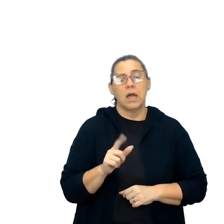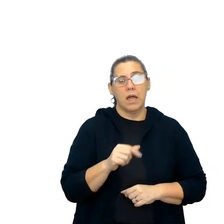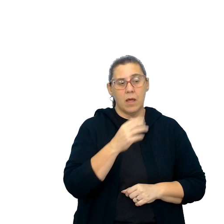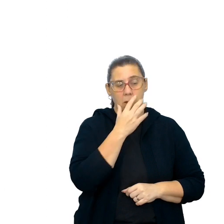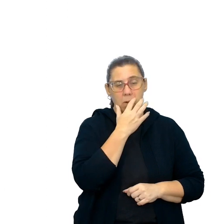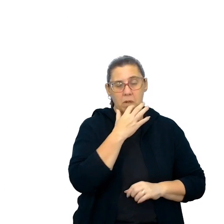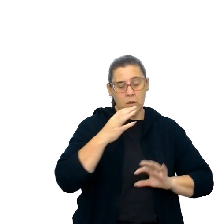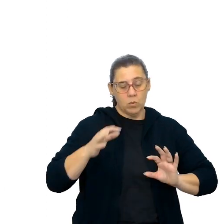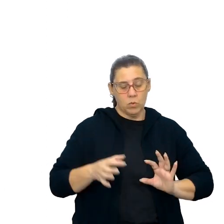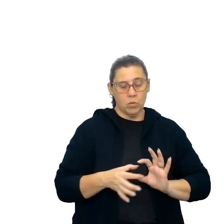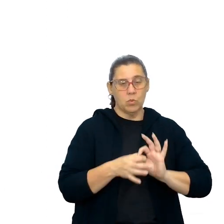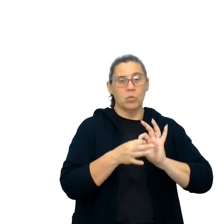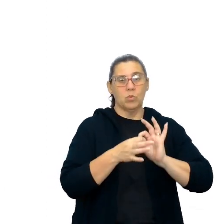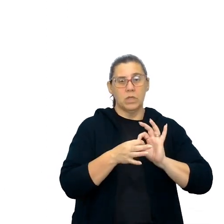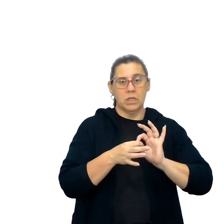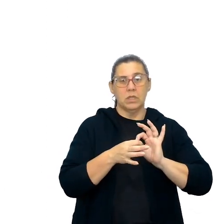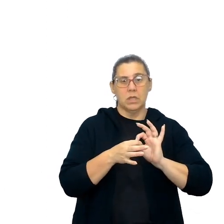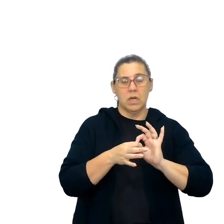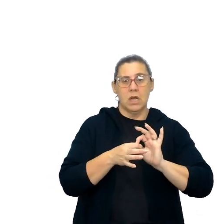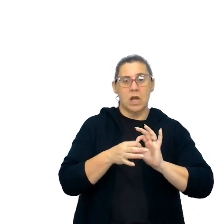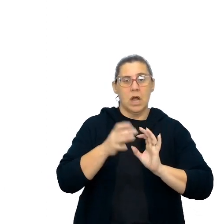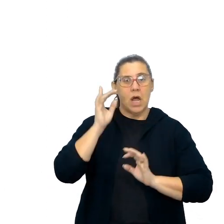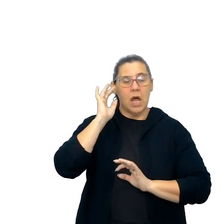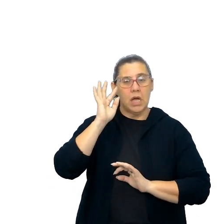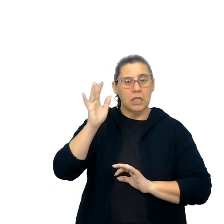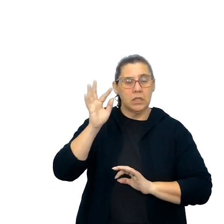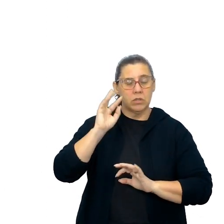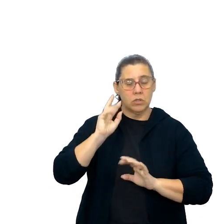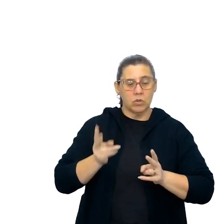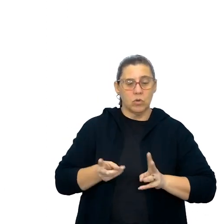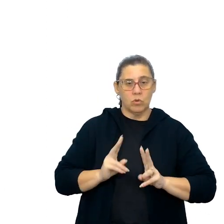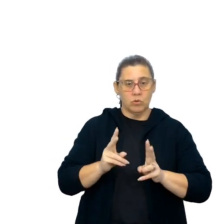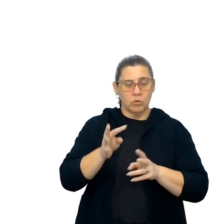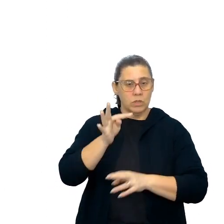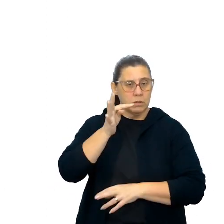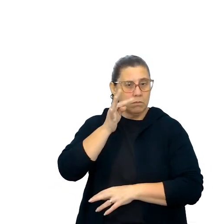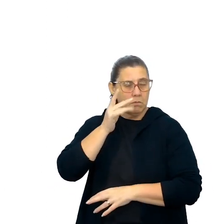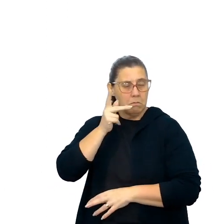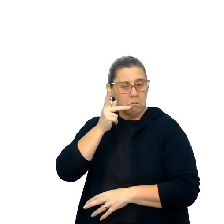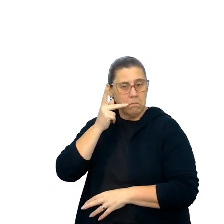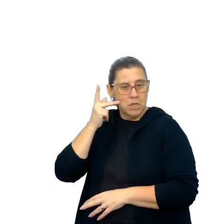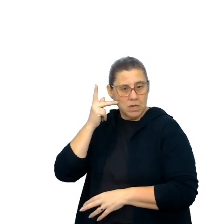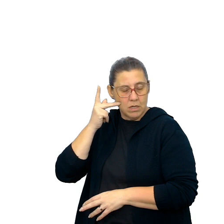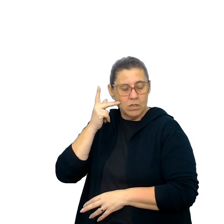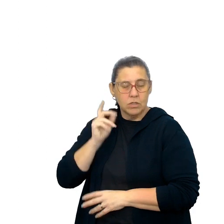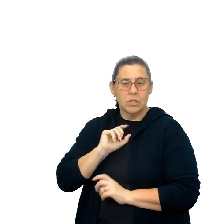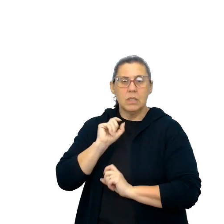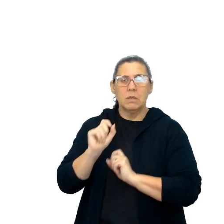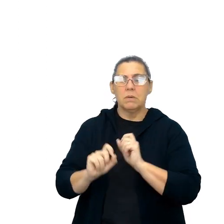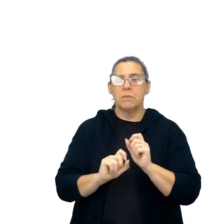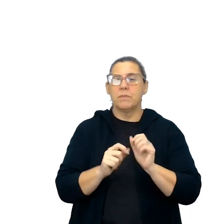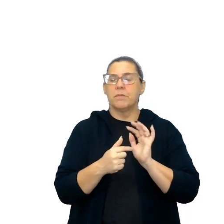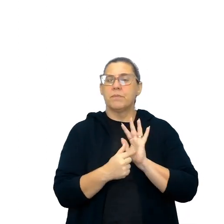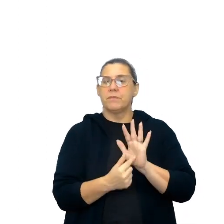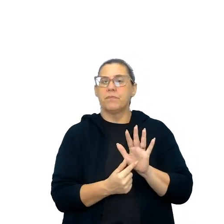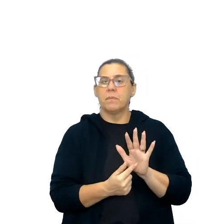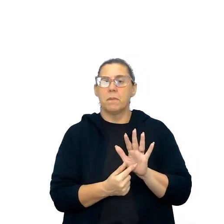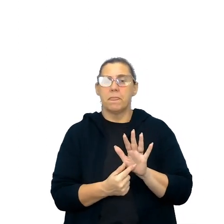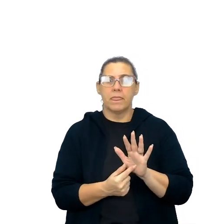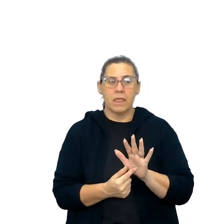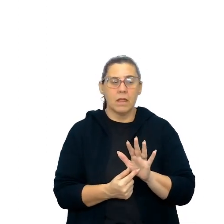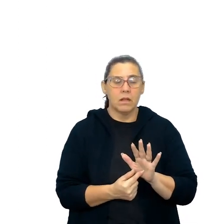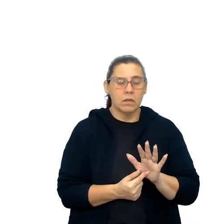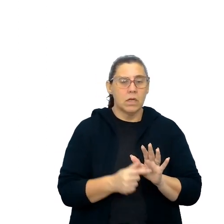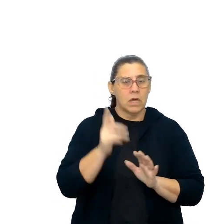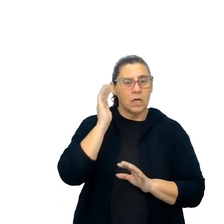está linkada à teoria da conservação de Piaget, né? Então, o que diz a